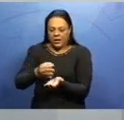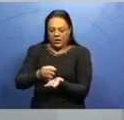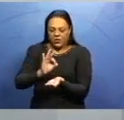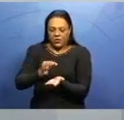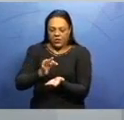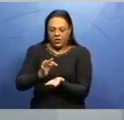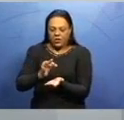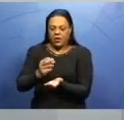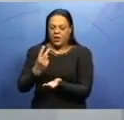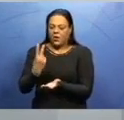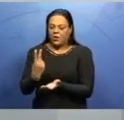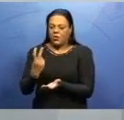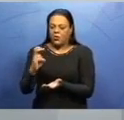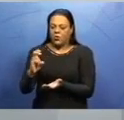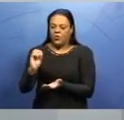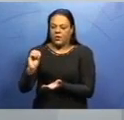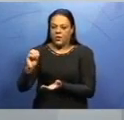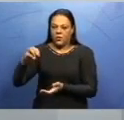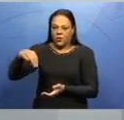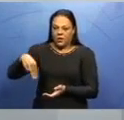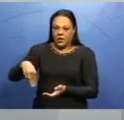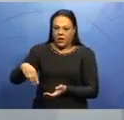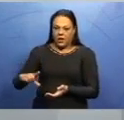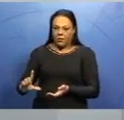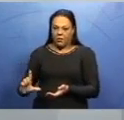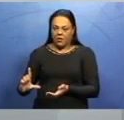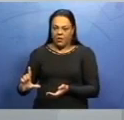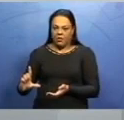tabela, são 250 ml.